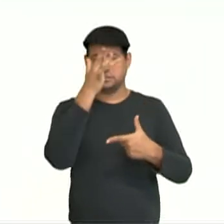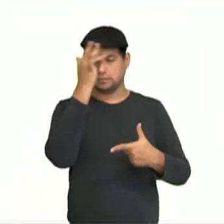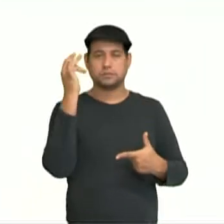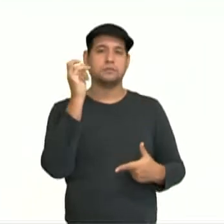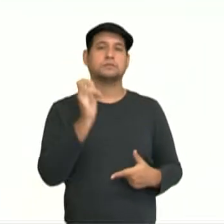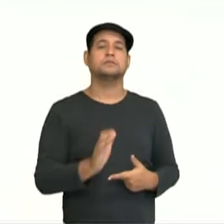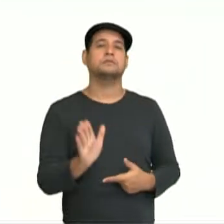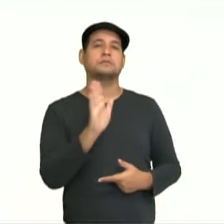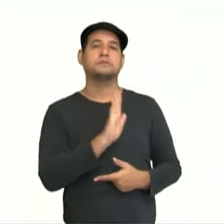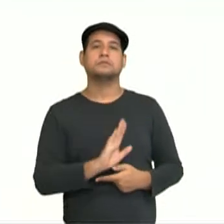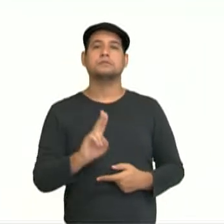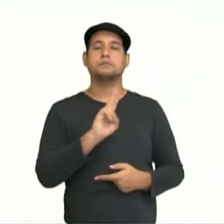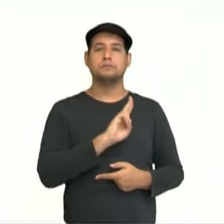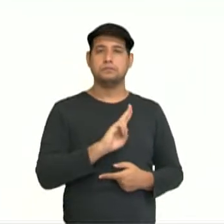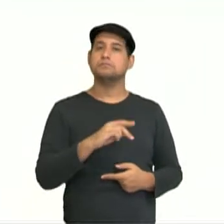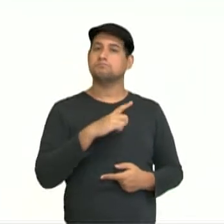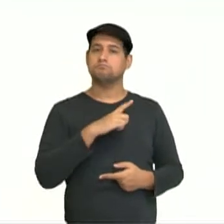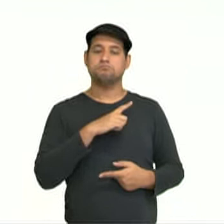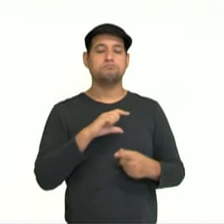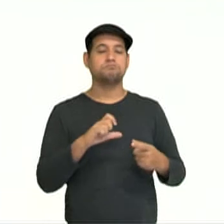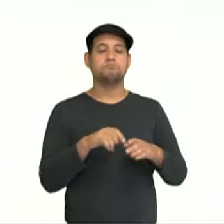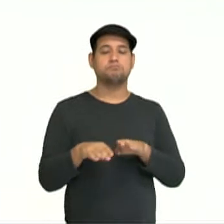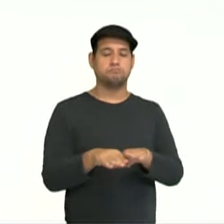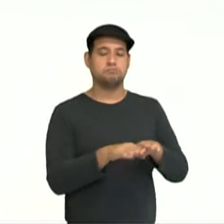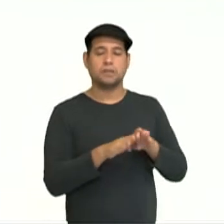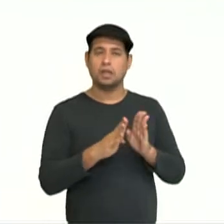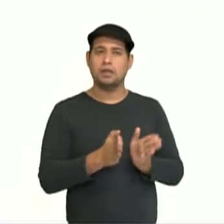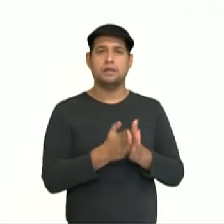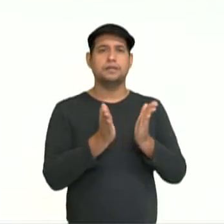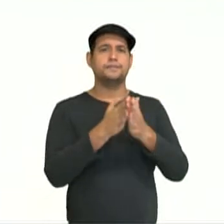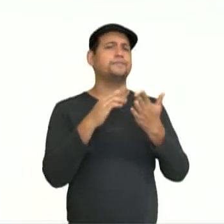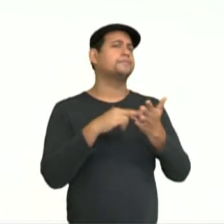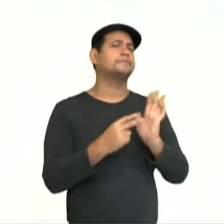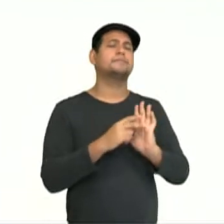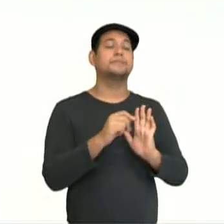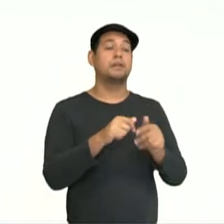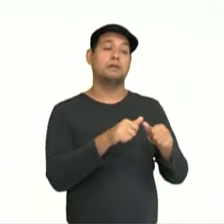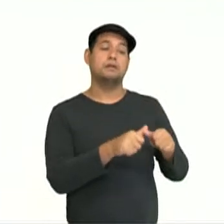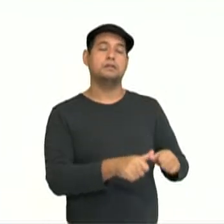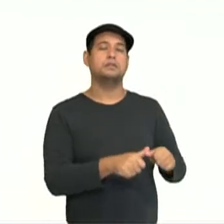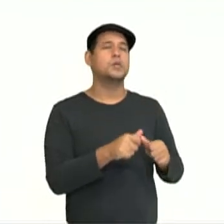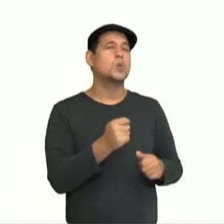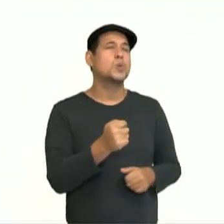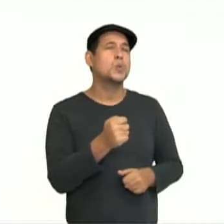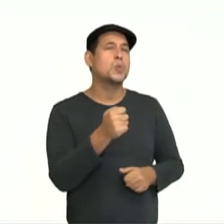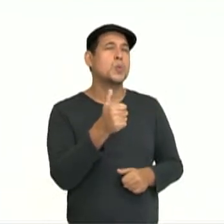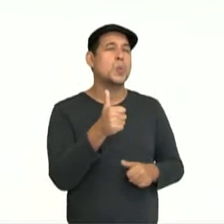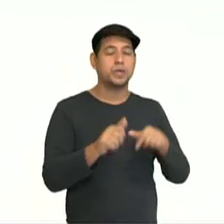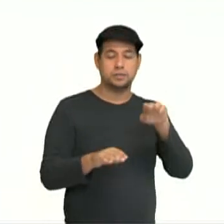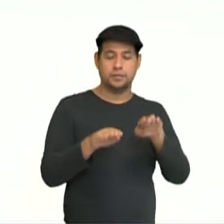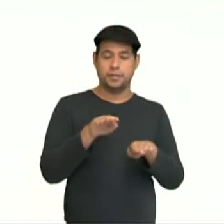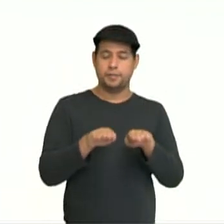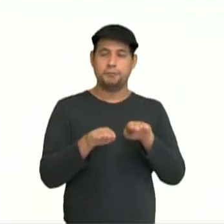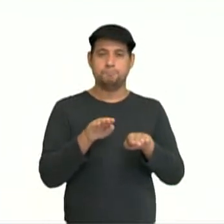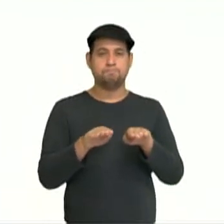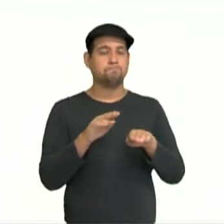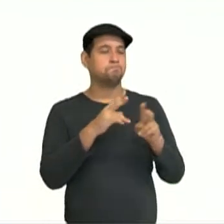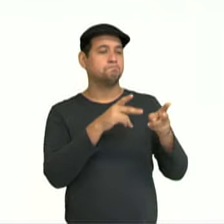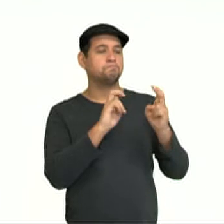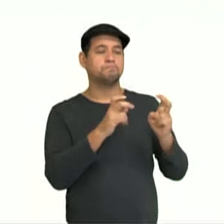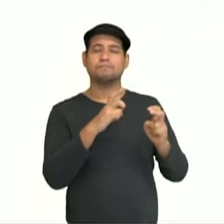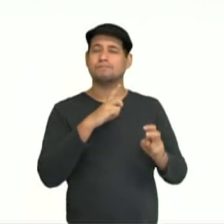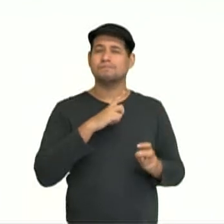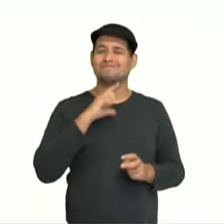pessoas denominadas com aquela linha de pobreza, ela se mantém quase em equilíbrio. Veja que existe